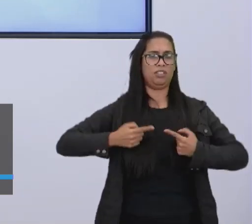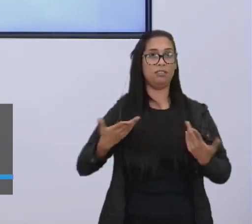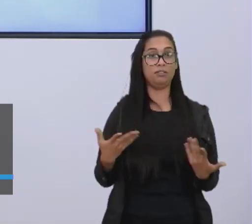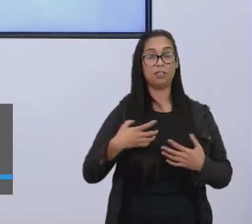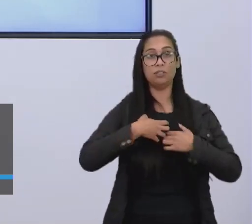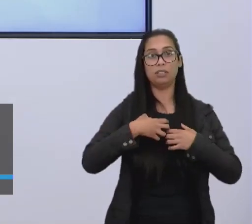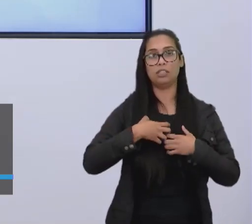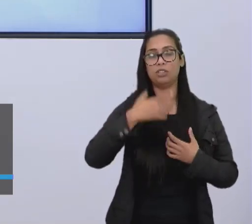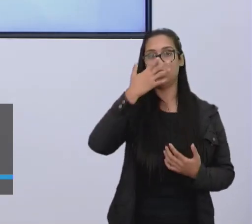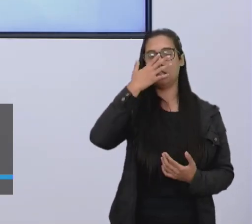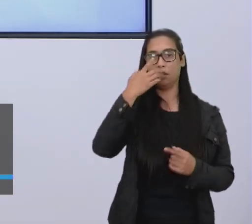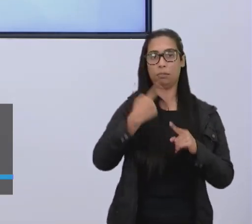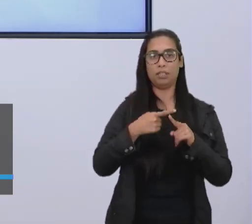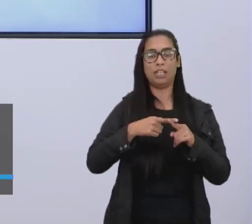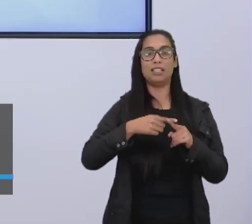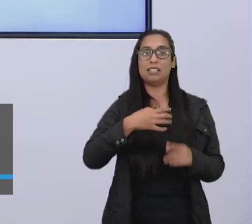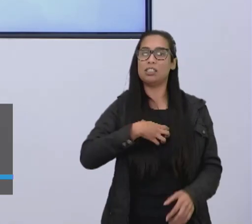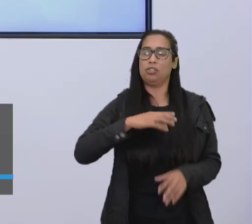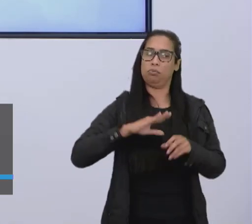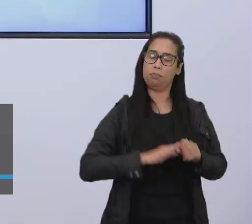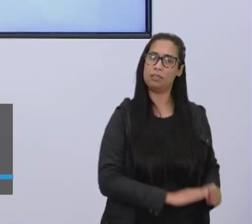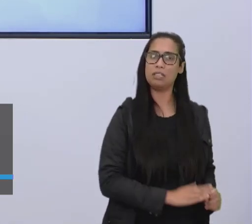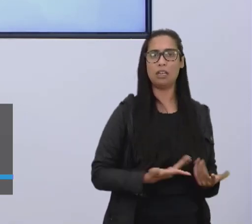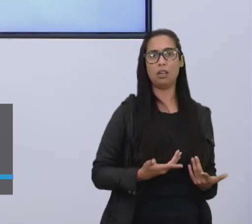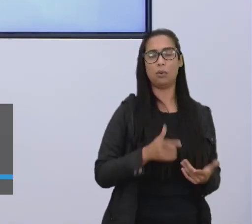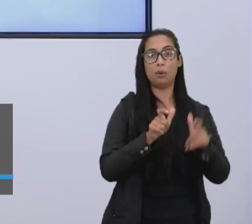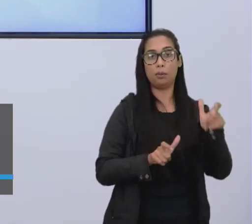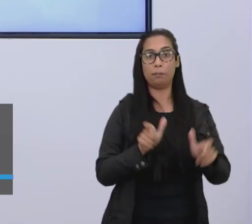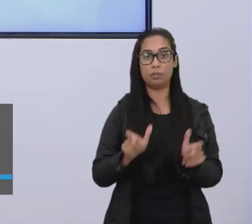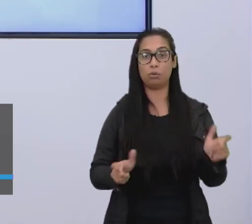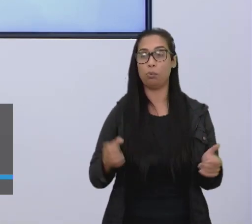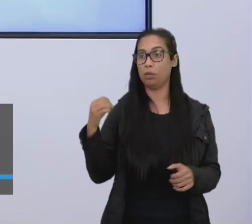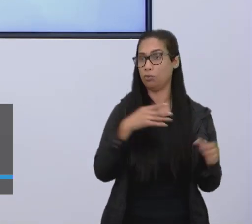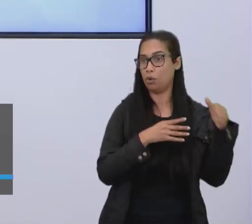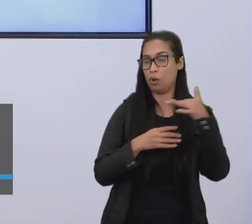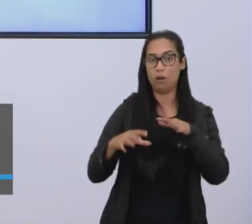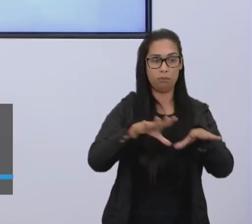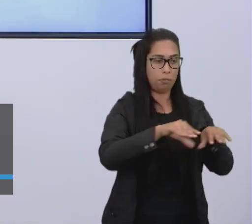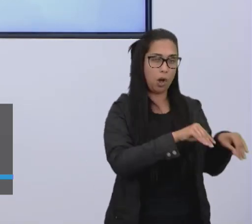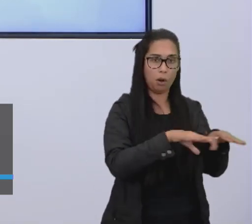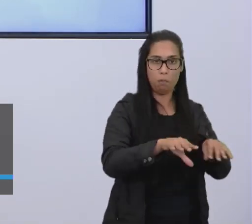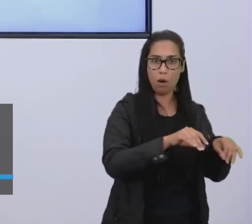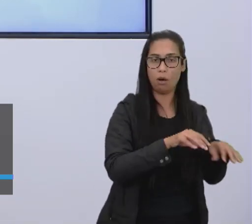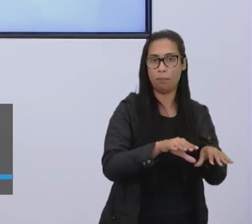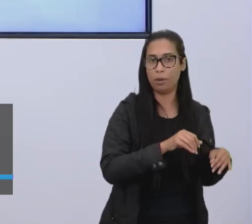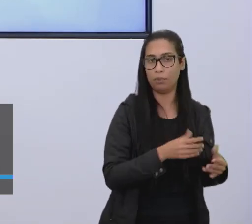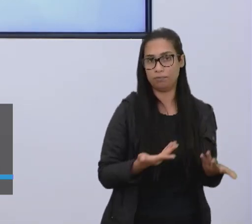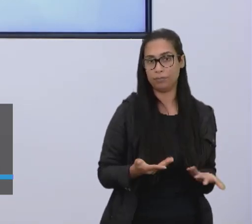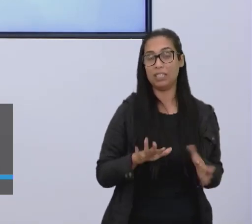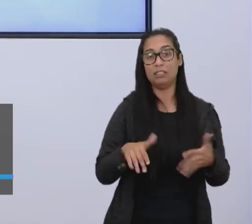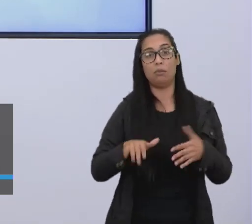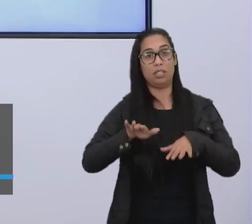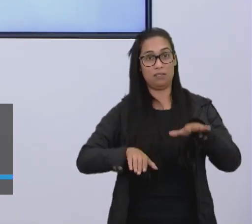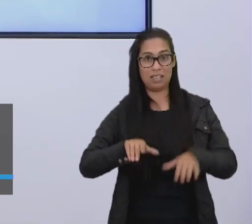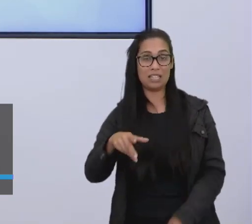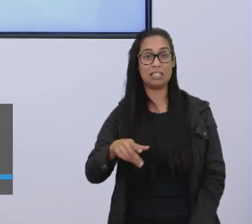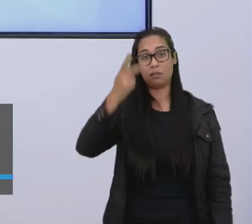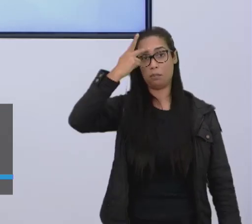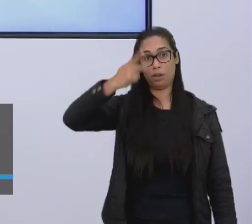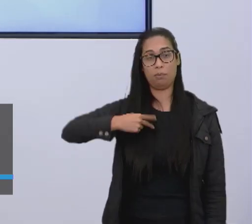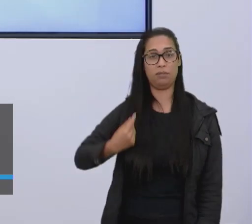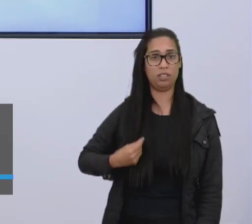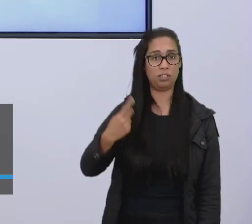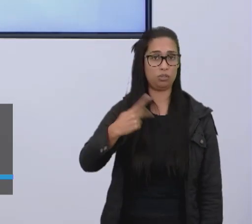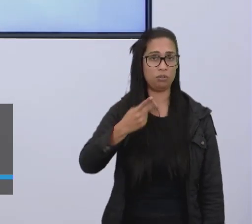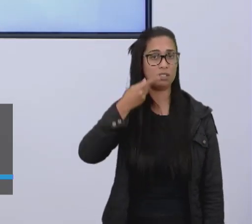parte da vida em sociedade, mas eu me apego dizendo que não, o que eu estou fazendo é certo e é absoluto. E qualquer coisa